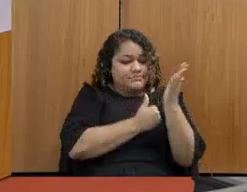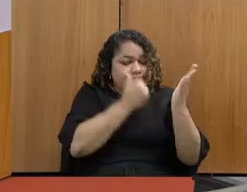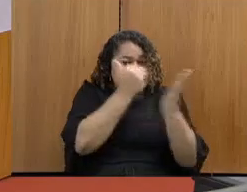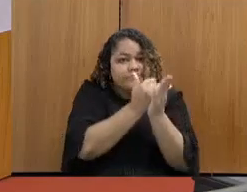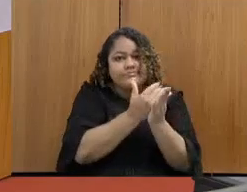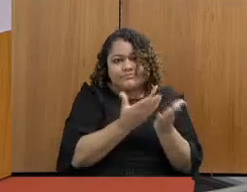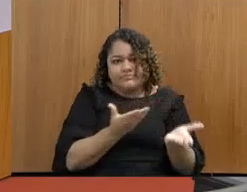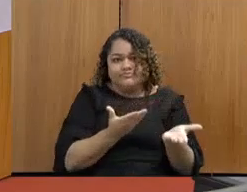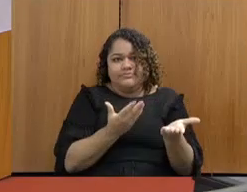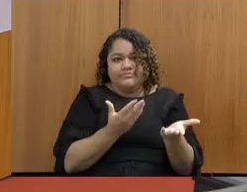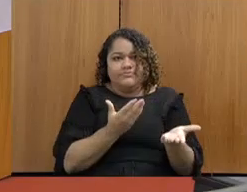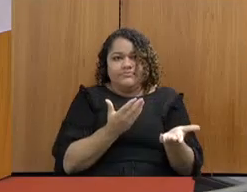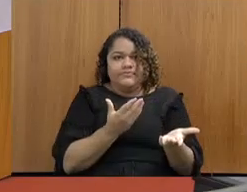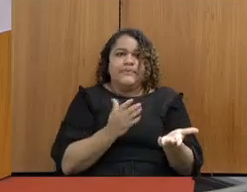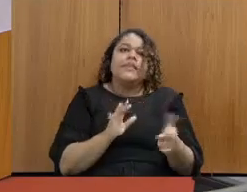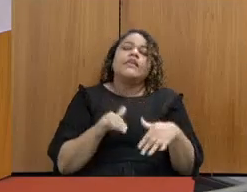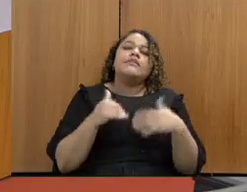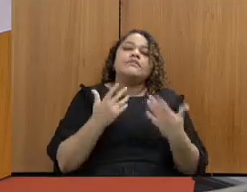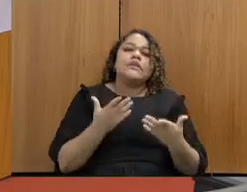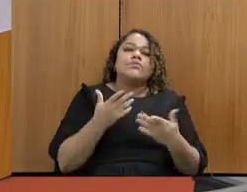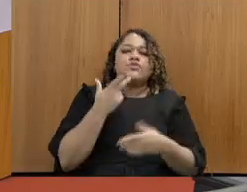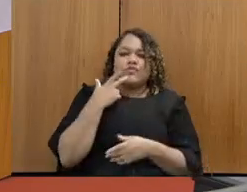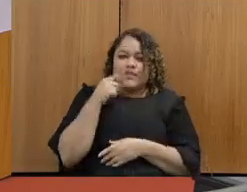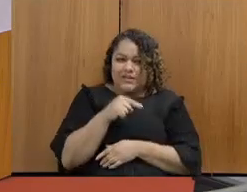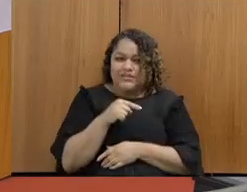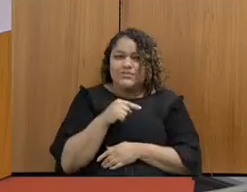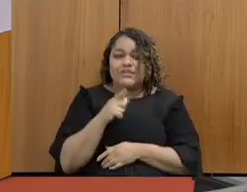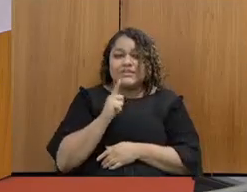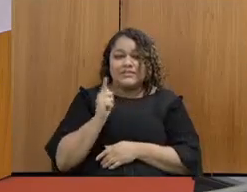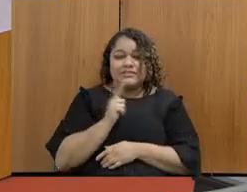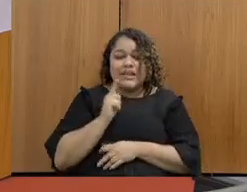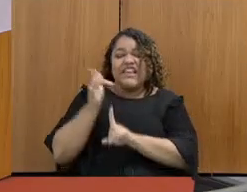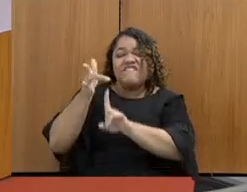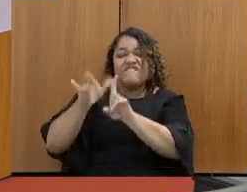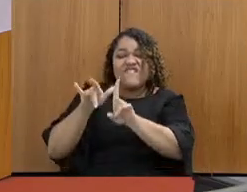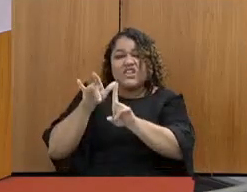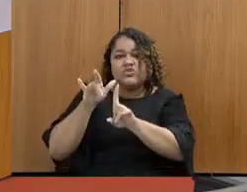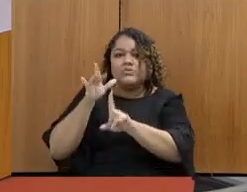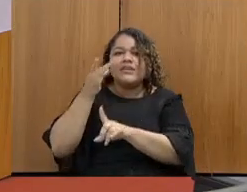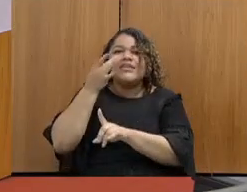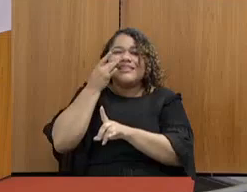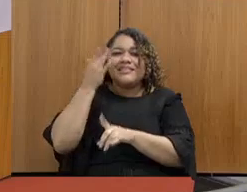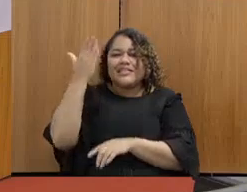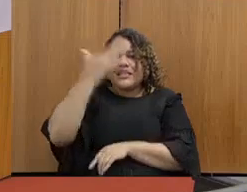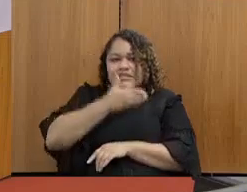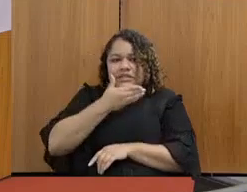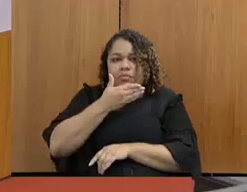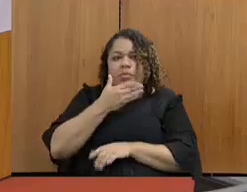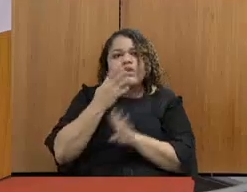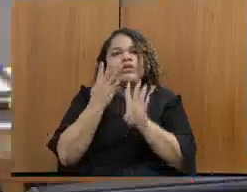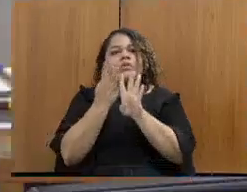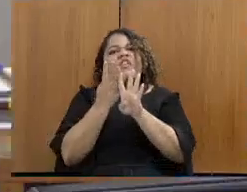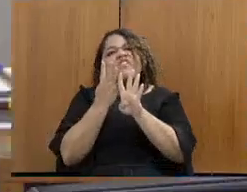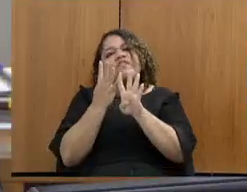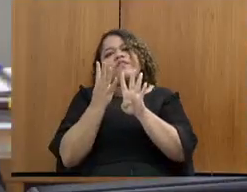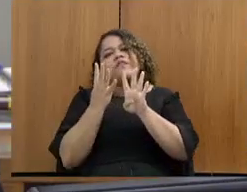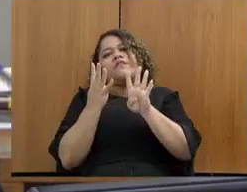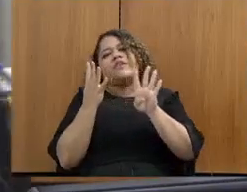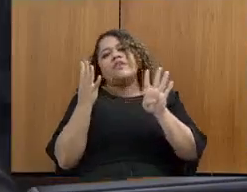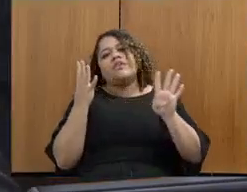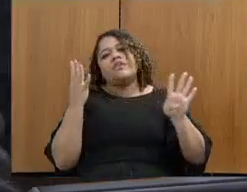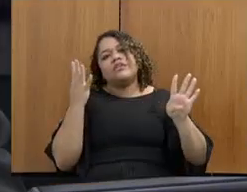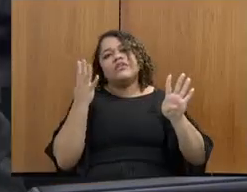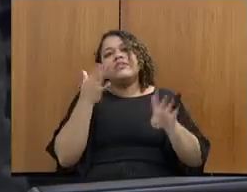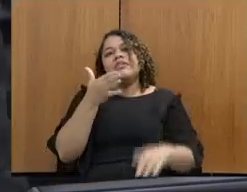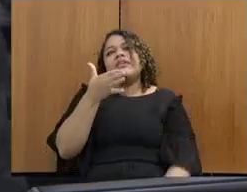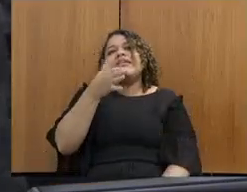desse assunto a gente tem vítimas e testemunhas ficando numa fila do plantão por 10